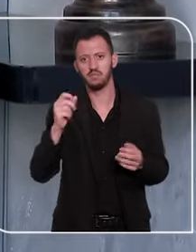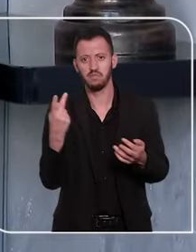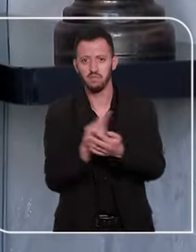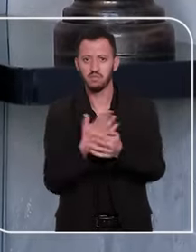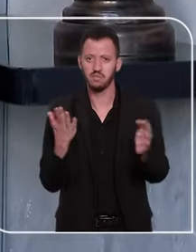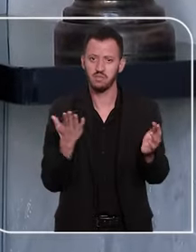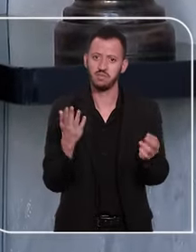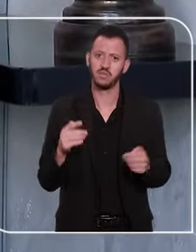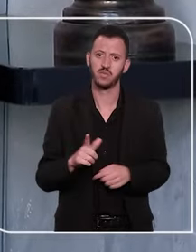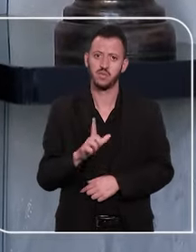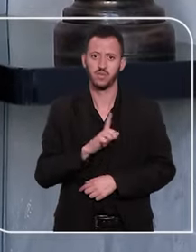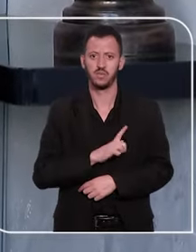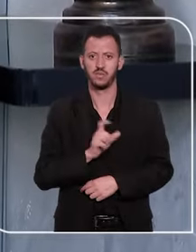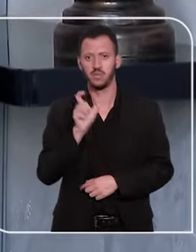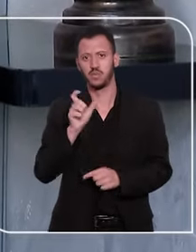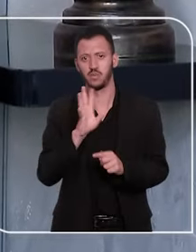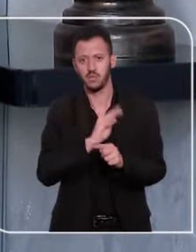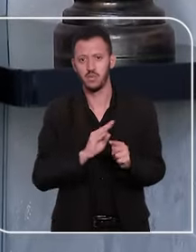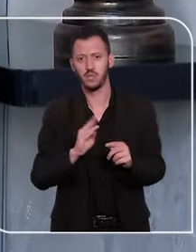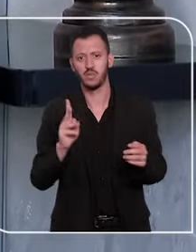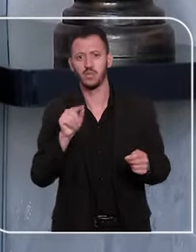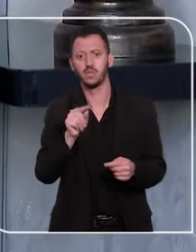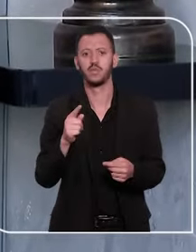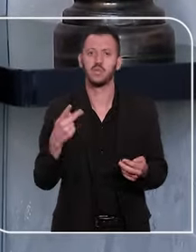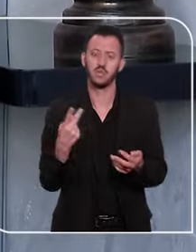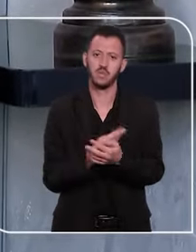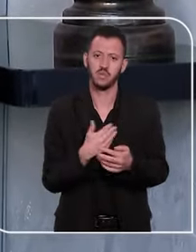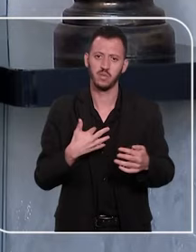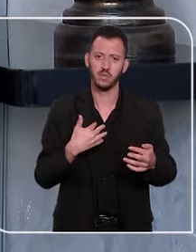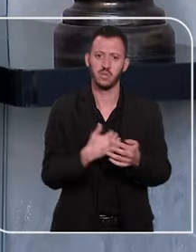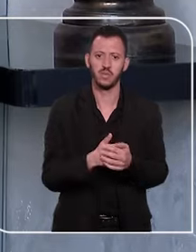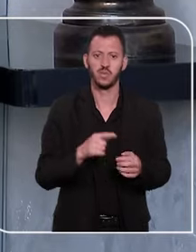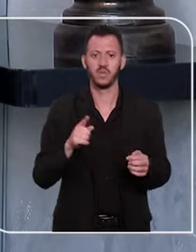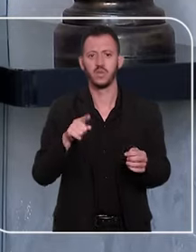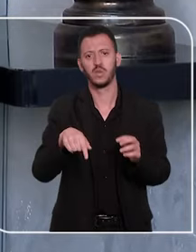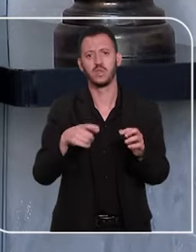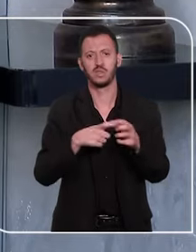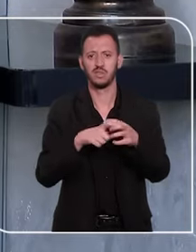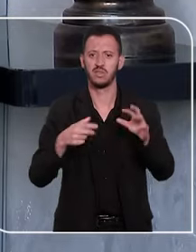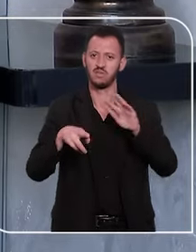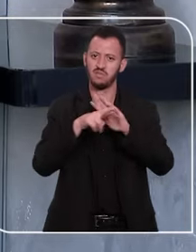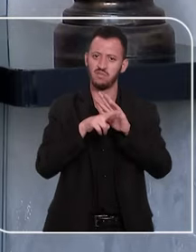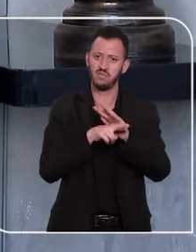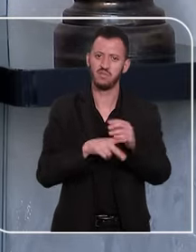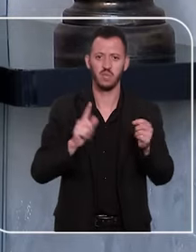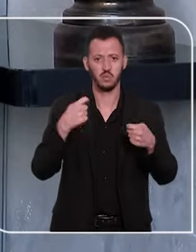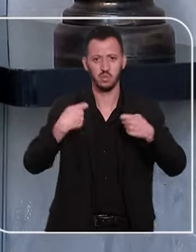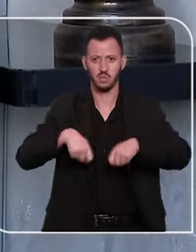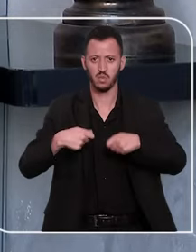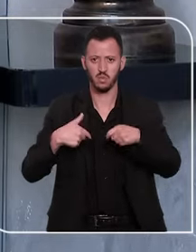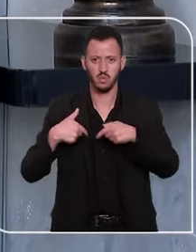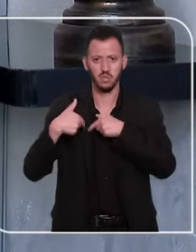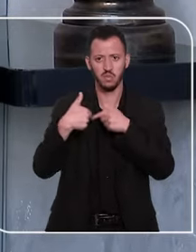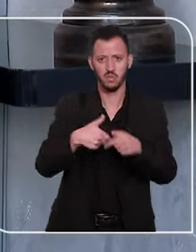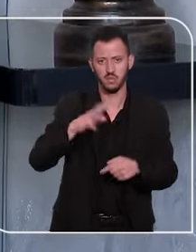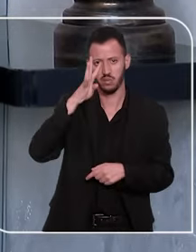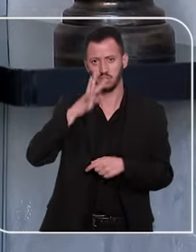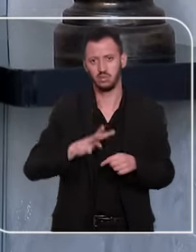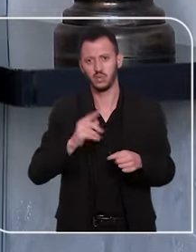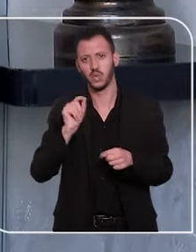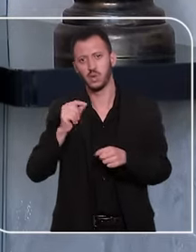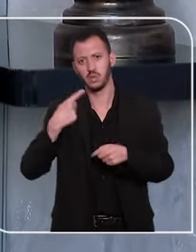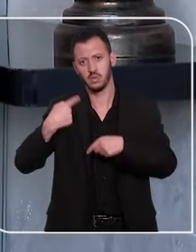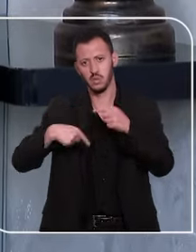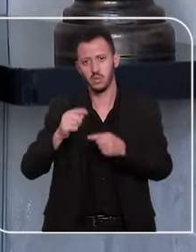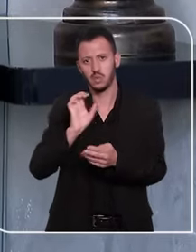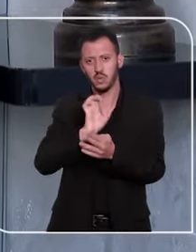e outros incidentes em si que vai tendo essa morosidade e com esse efeito via de regra o NS ele não necessita de uma ação